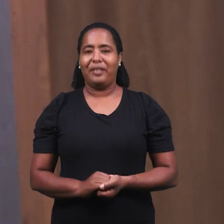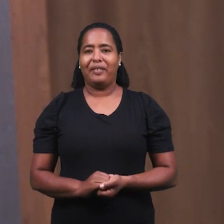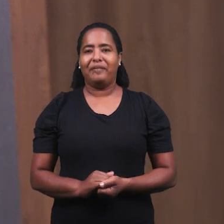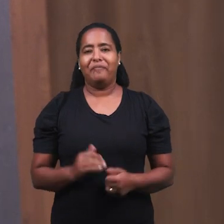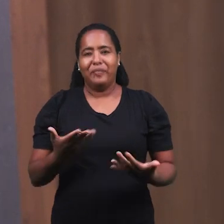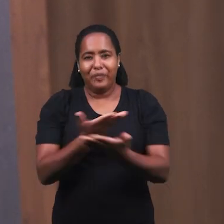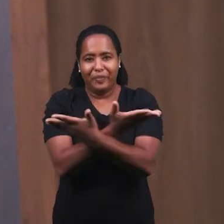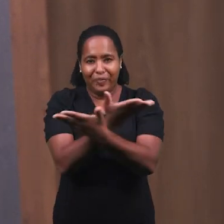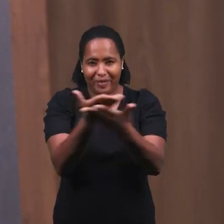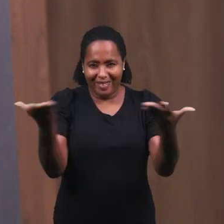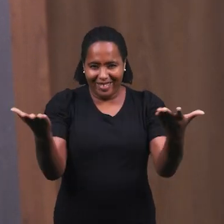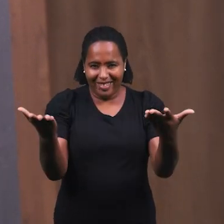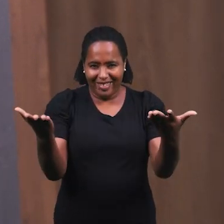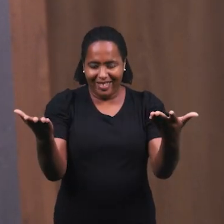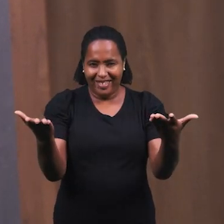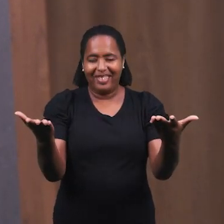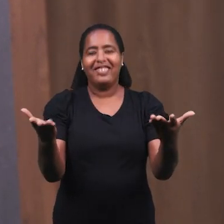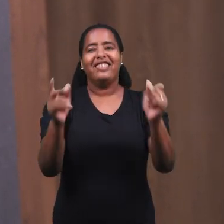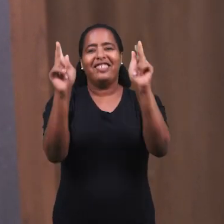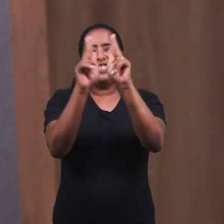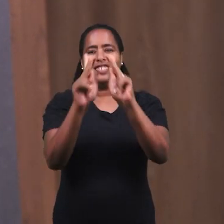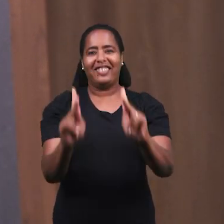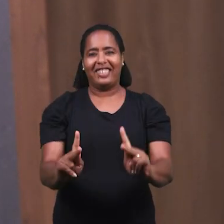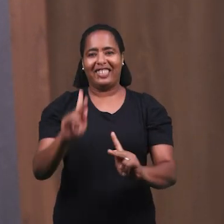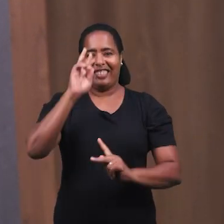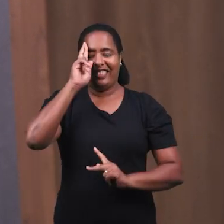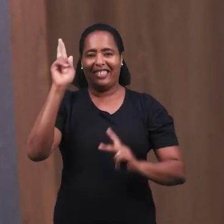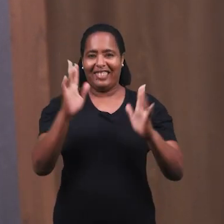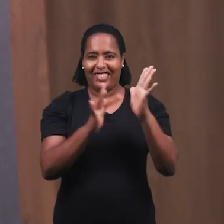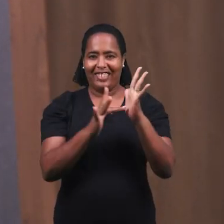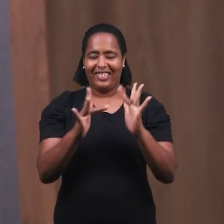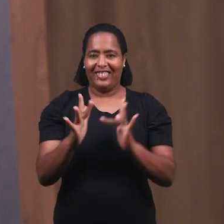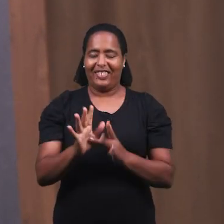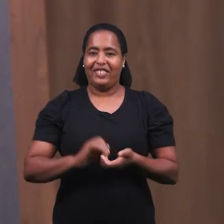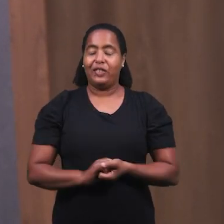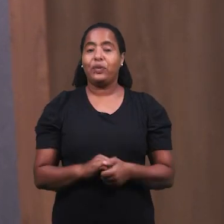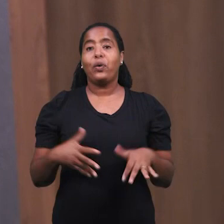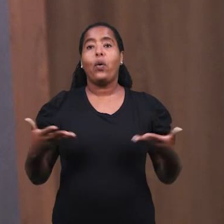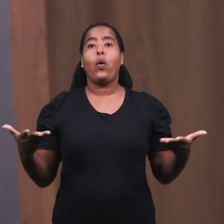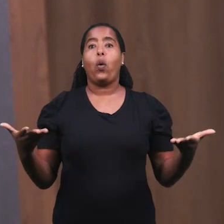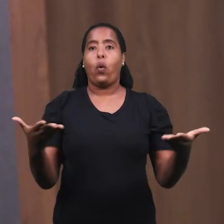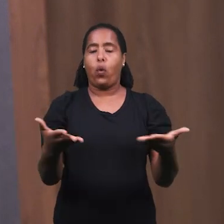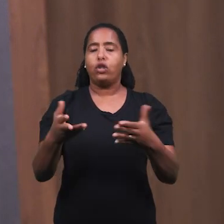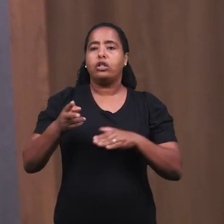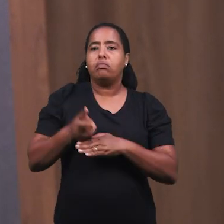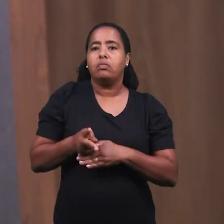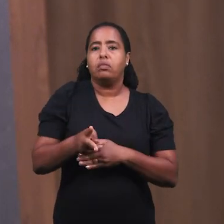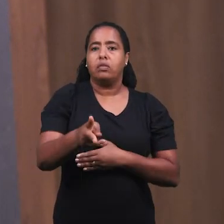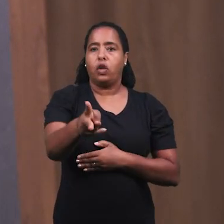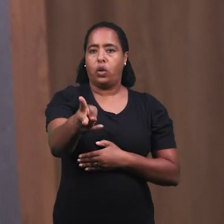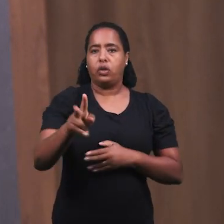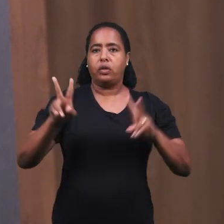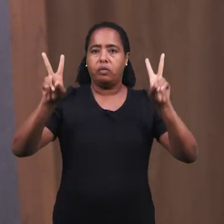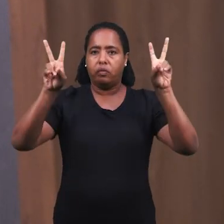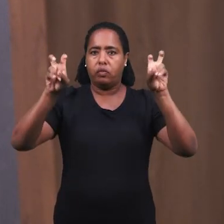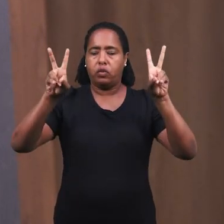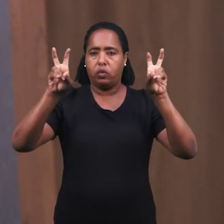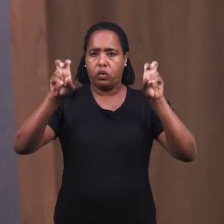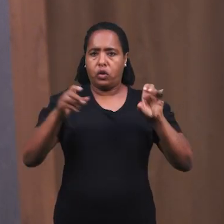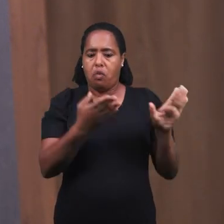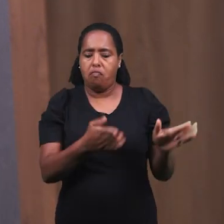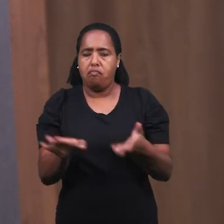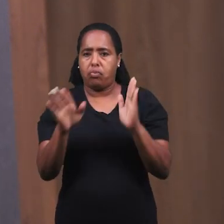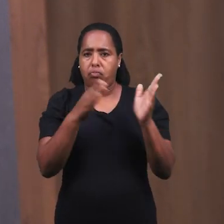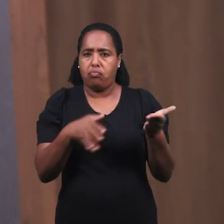Nós cumprimentamos a todos com a paz do Senhor Jesus. Hoje daremos prosseguimento ao tema